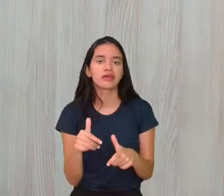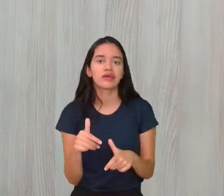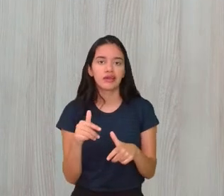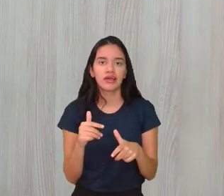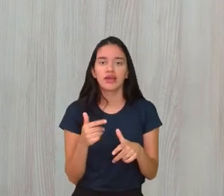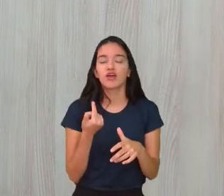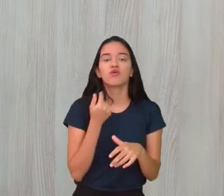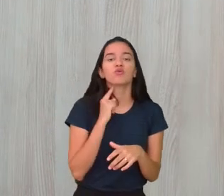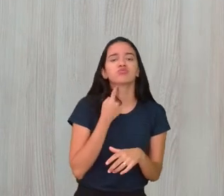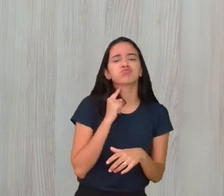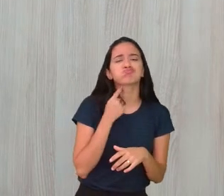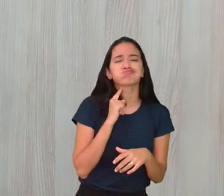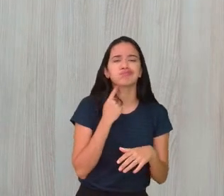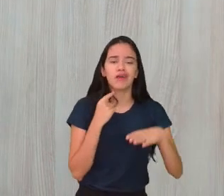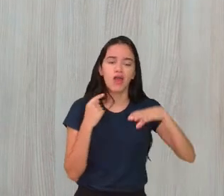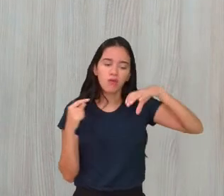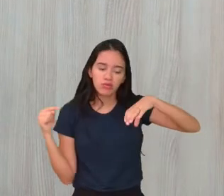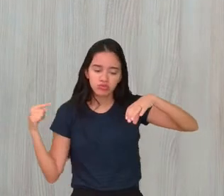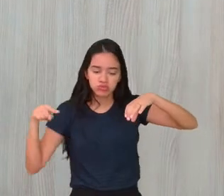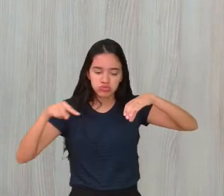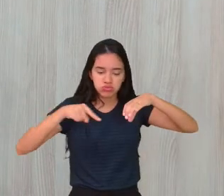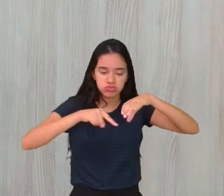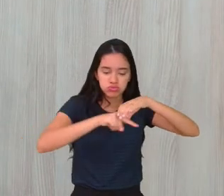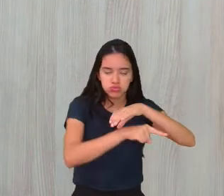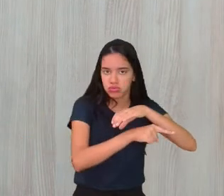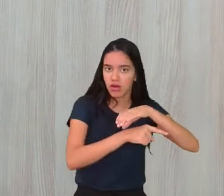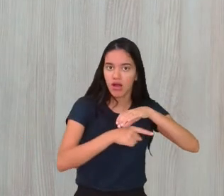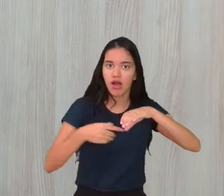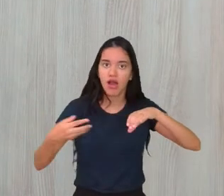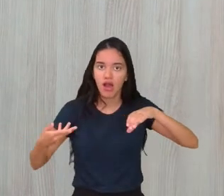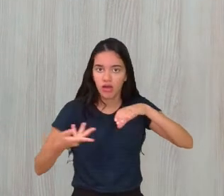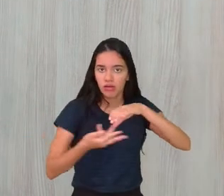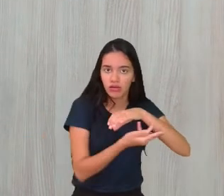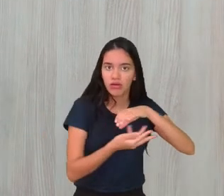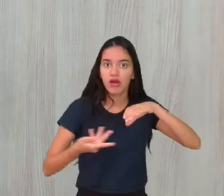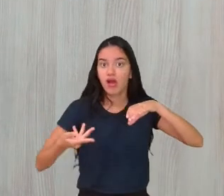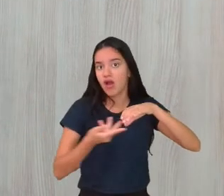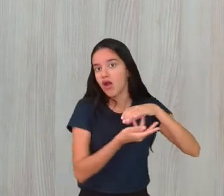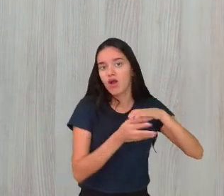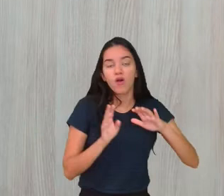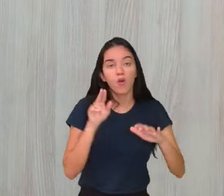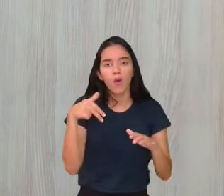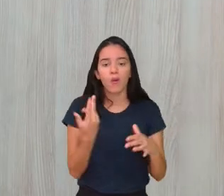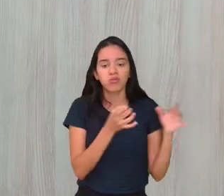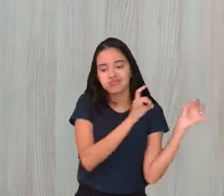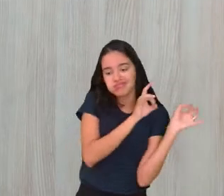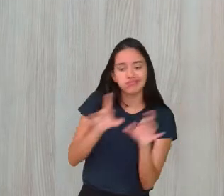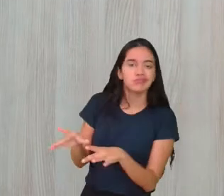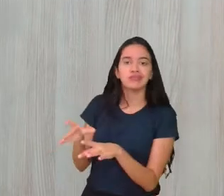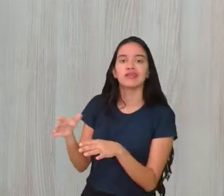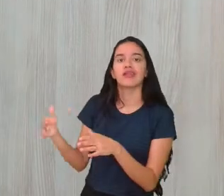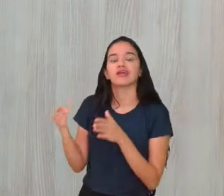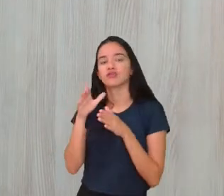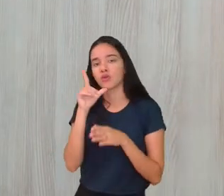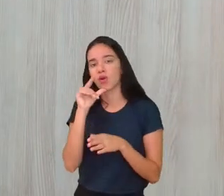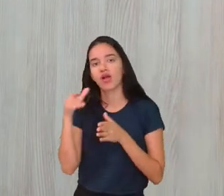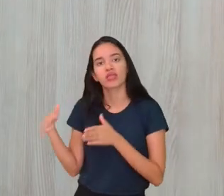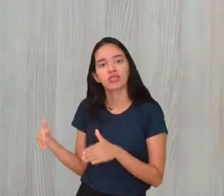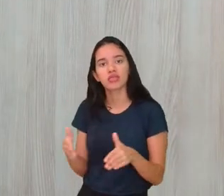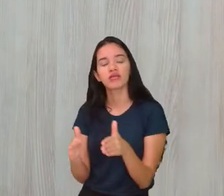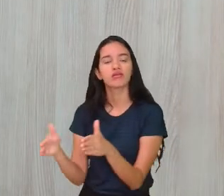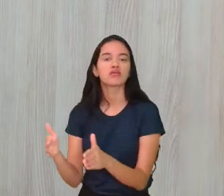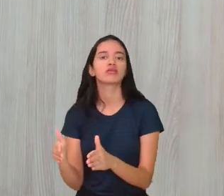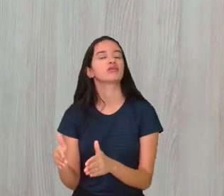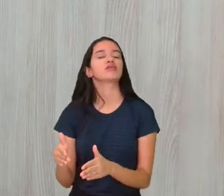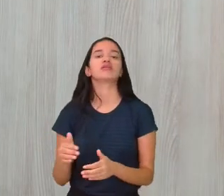esgoto? Não é? Vai para a rede de tratamento do esgoto ou muitas vezes joga direto no rio, principalmente esses prédios que estão aí à margem